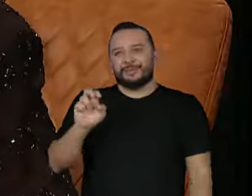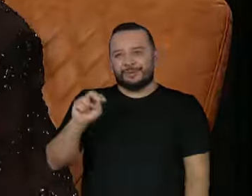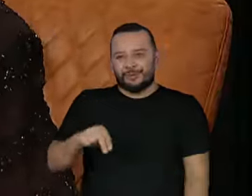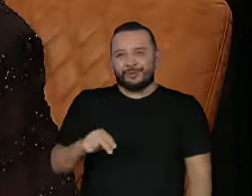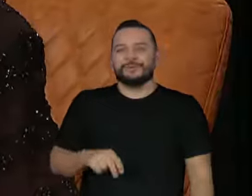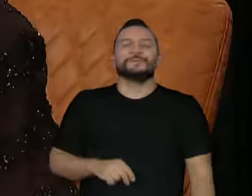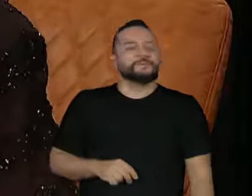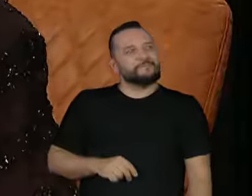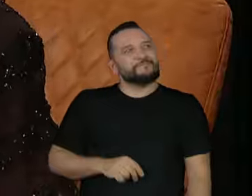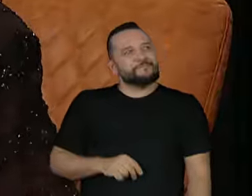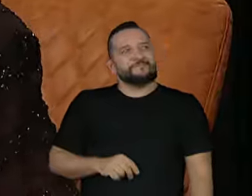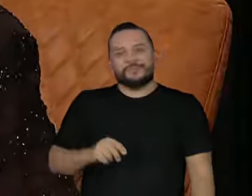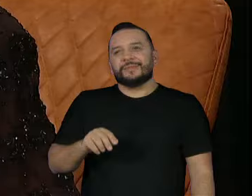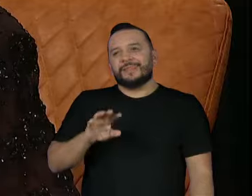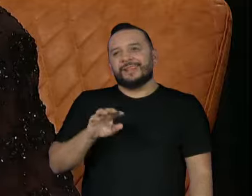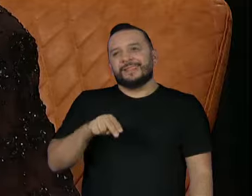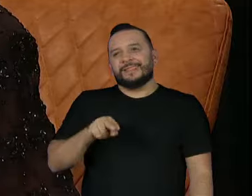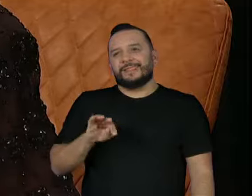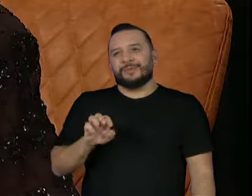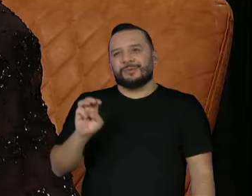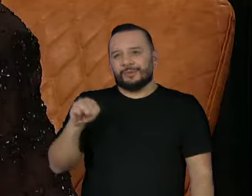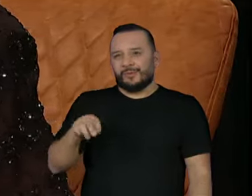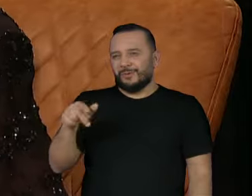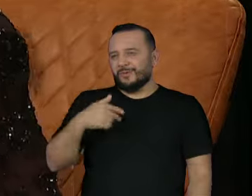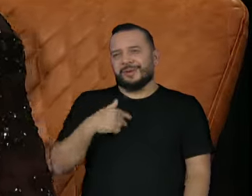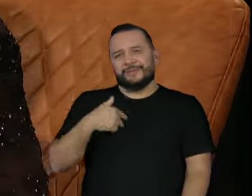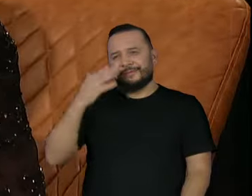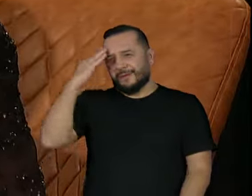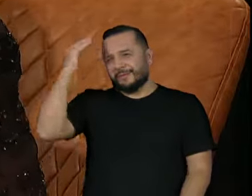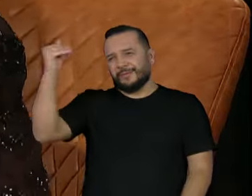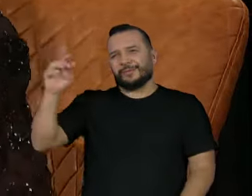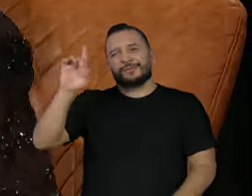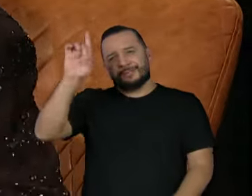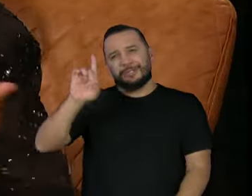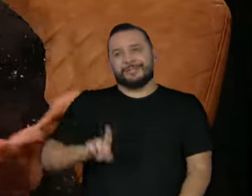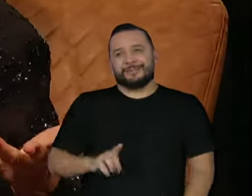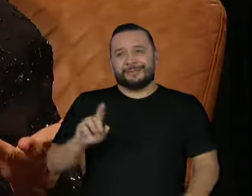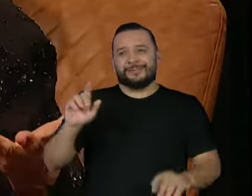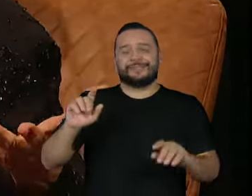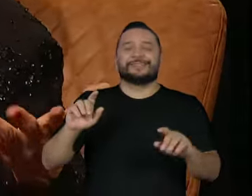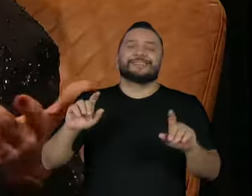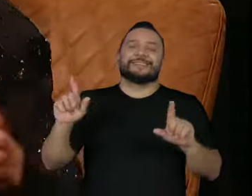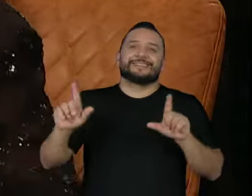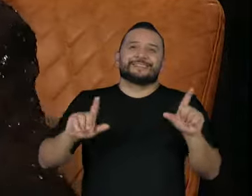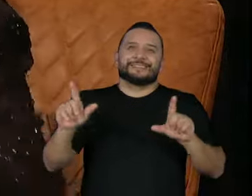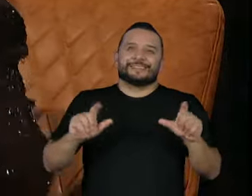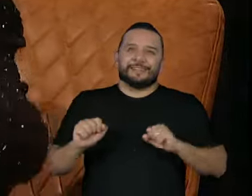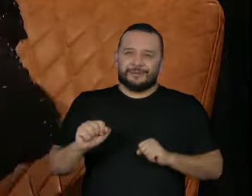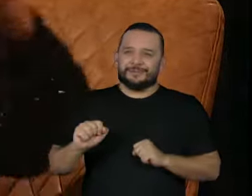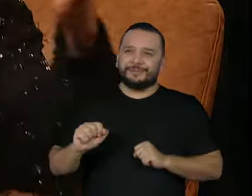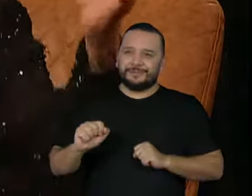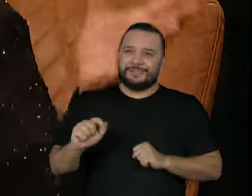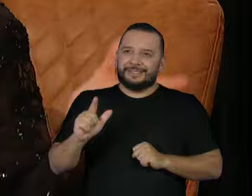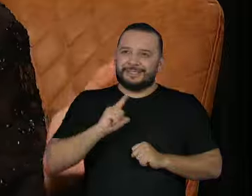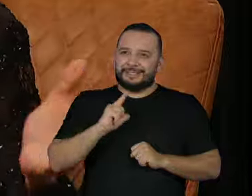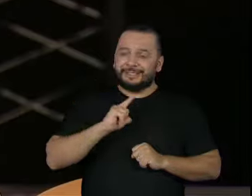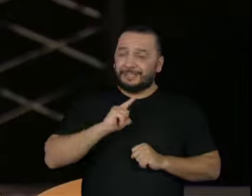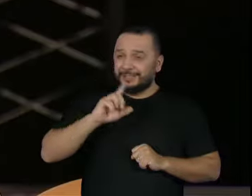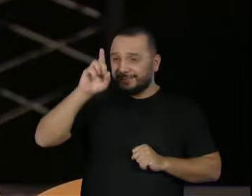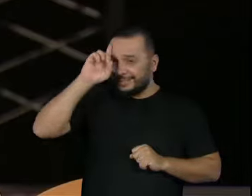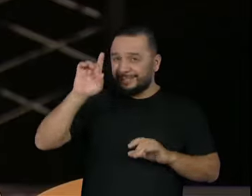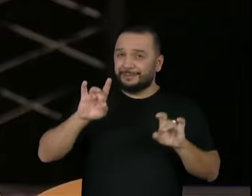sido um dos maiores diretores de televisão que eu tive na vida. Os famosos Dia D, né? Que eram programas de